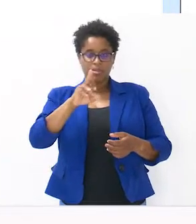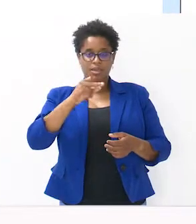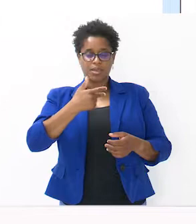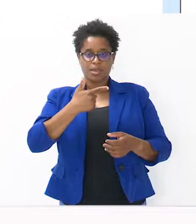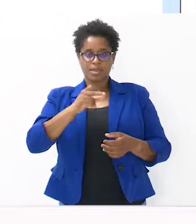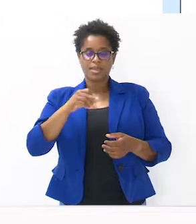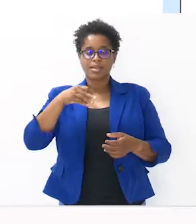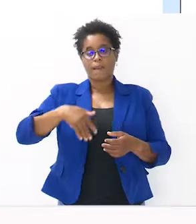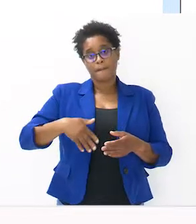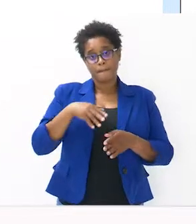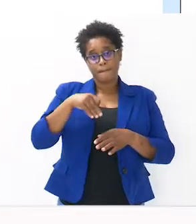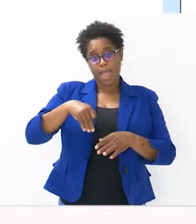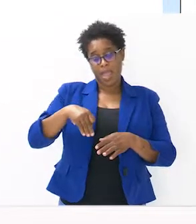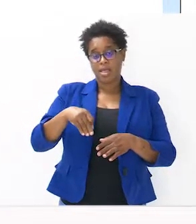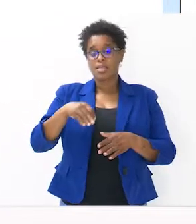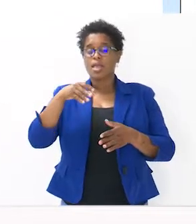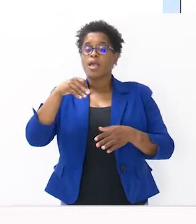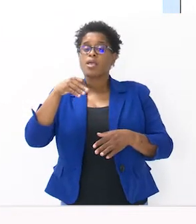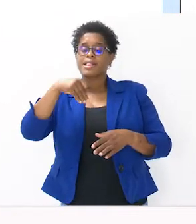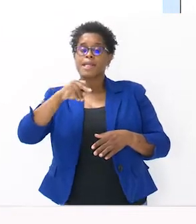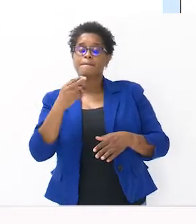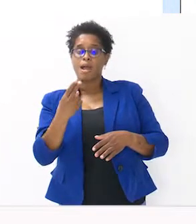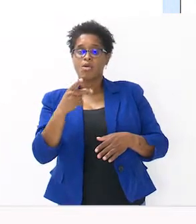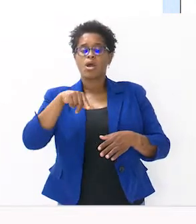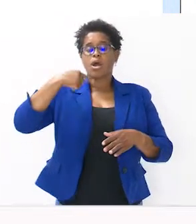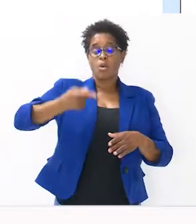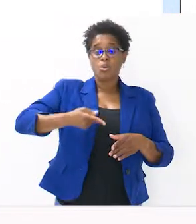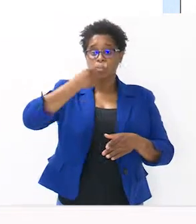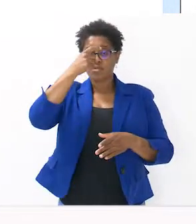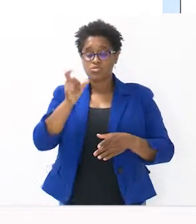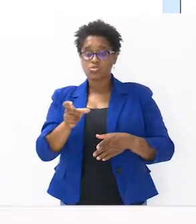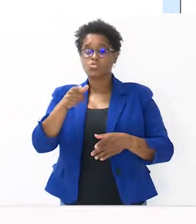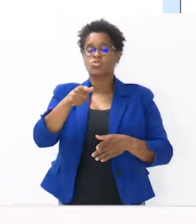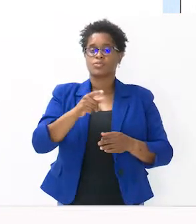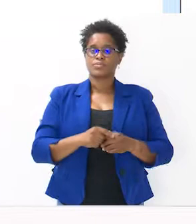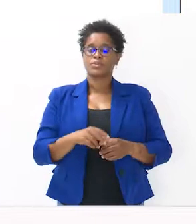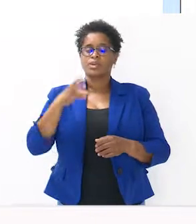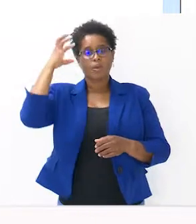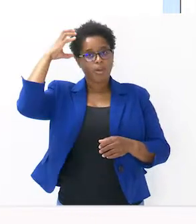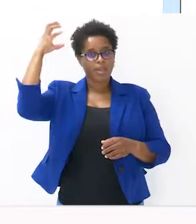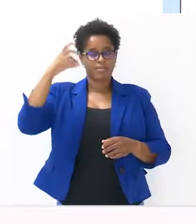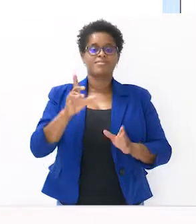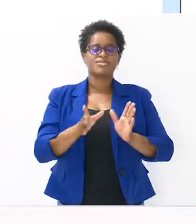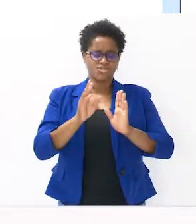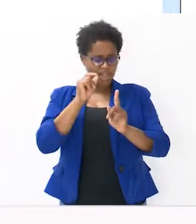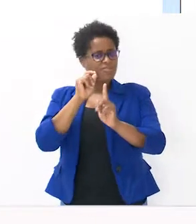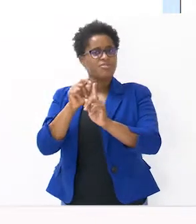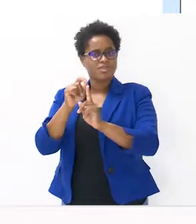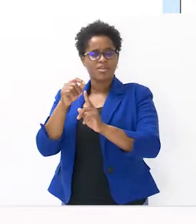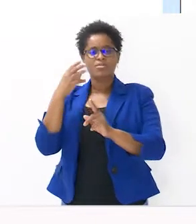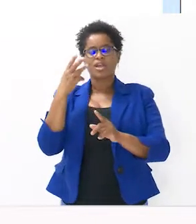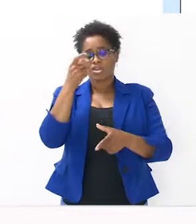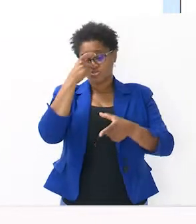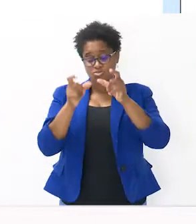pau. E temos a outra personagem, não é? Que é o rei. Então já identificamos